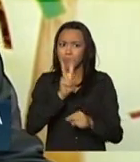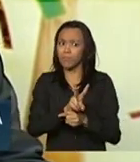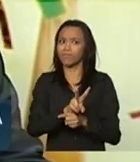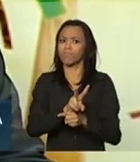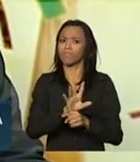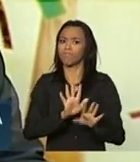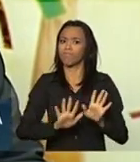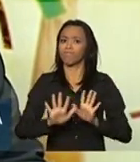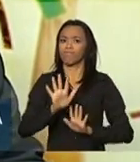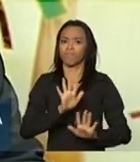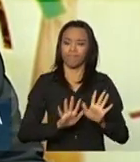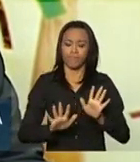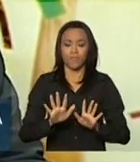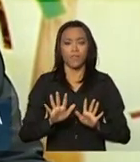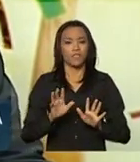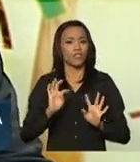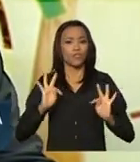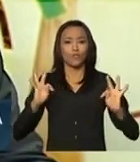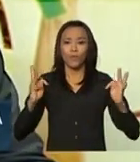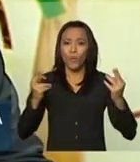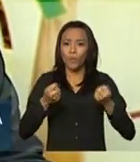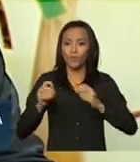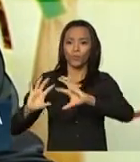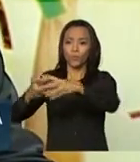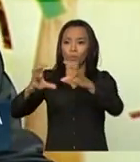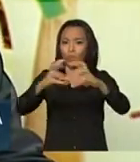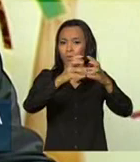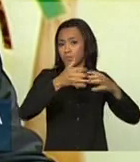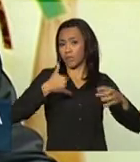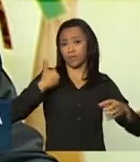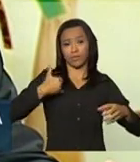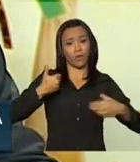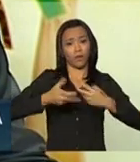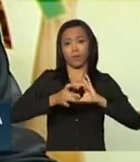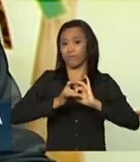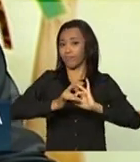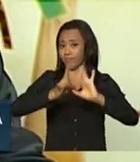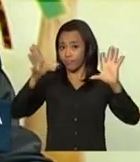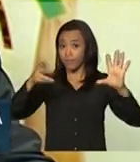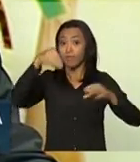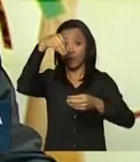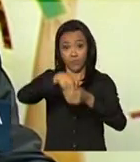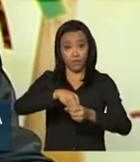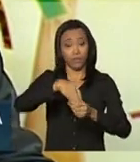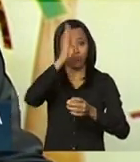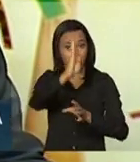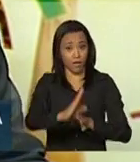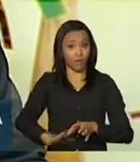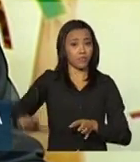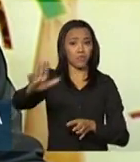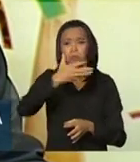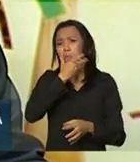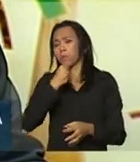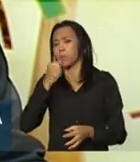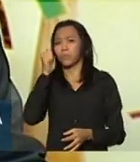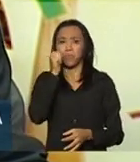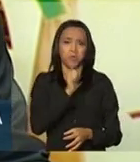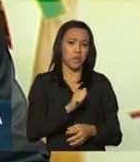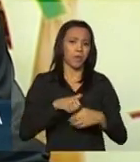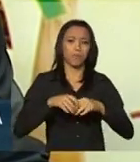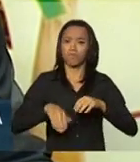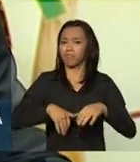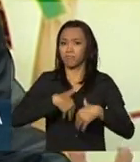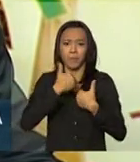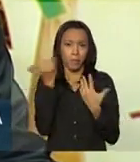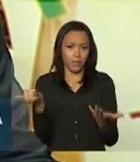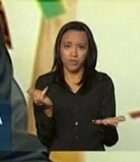Quer dizer, de trabalhar em todos os grupos etários, né? Na população brasileira, independente de homem, mulher, de orientação